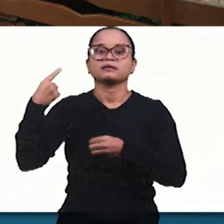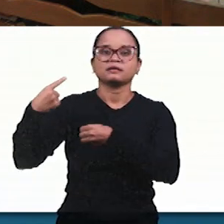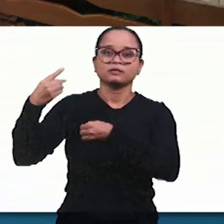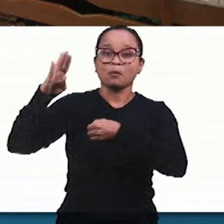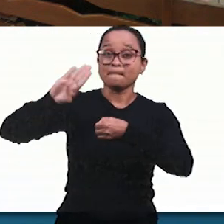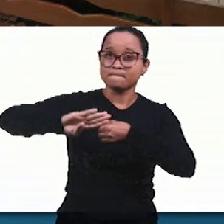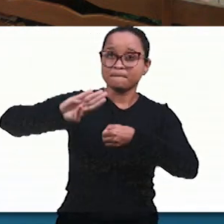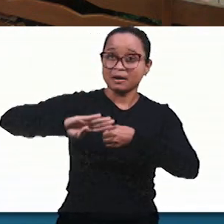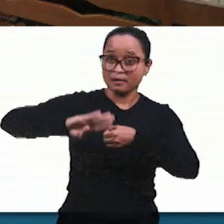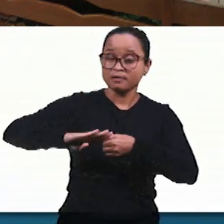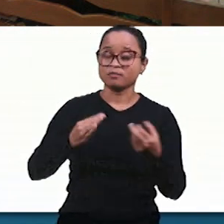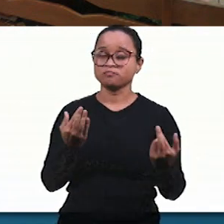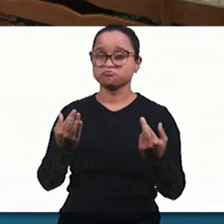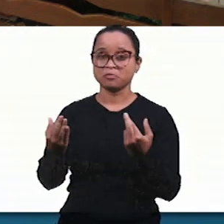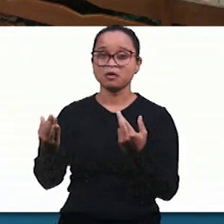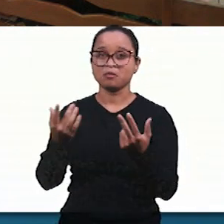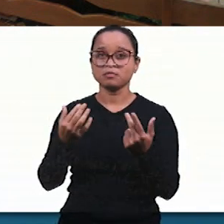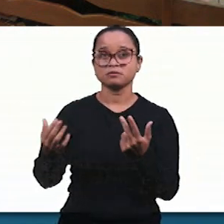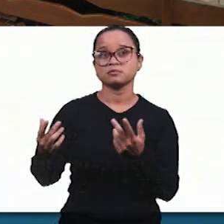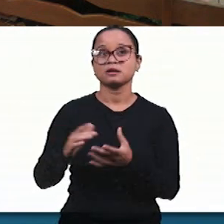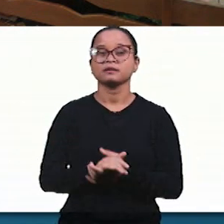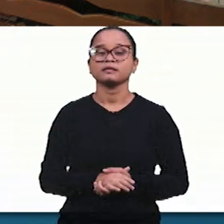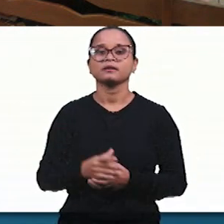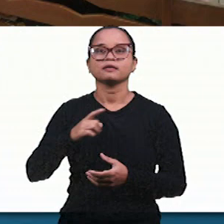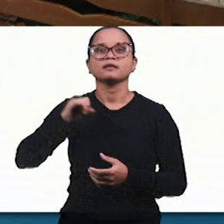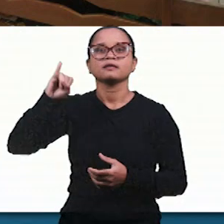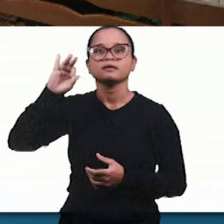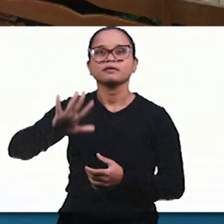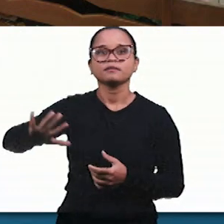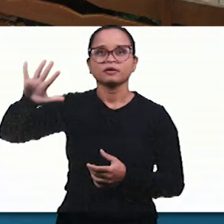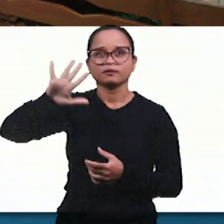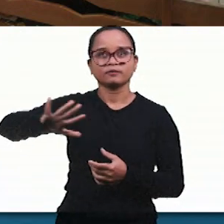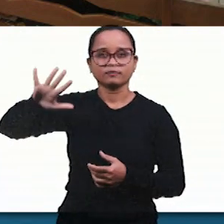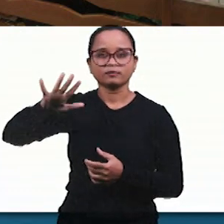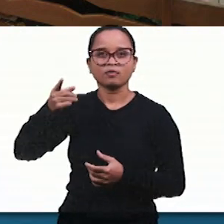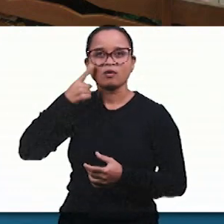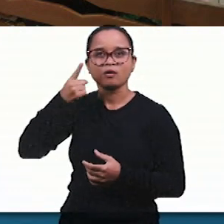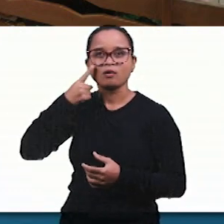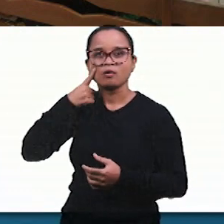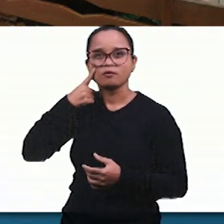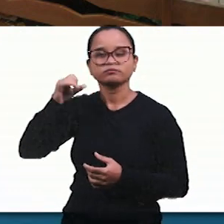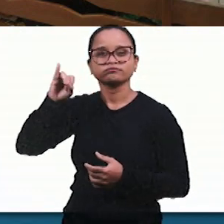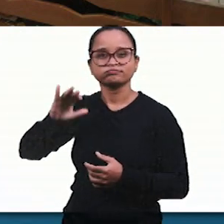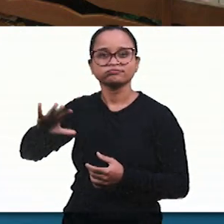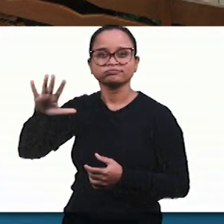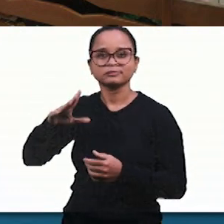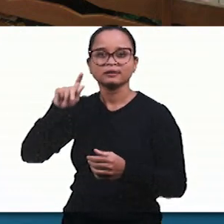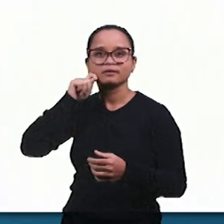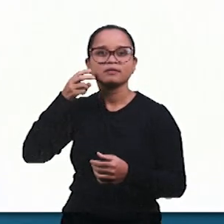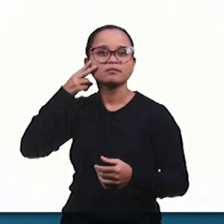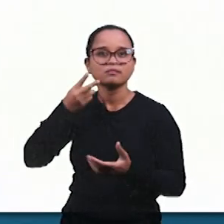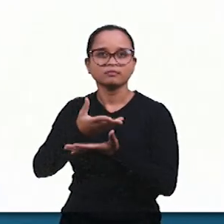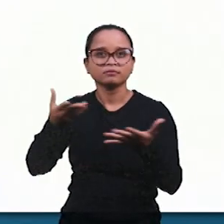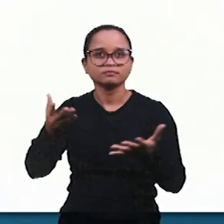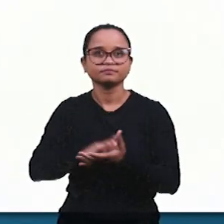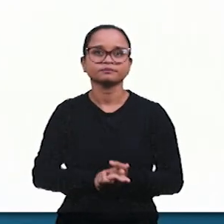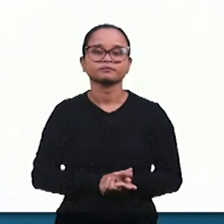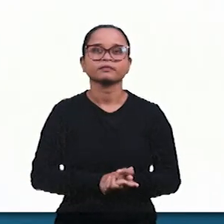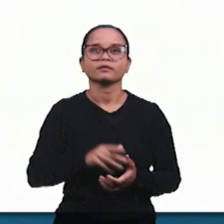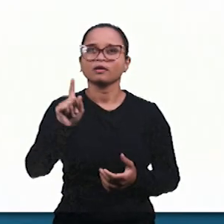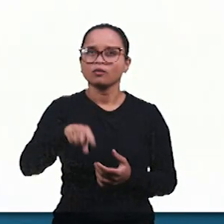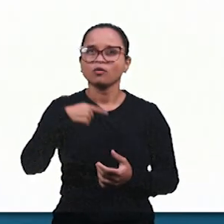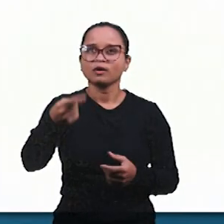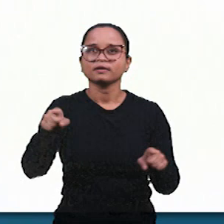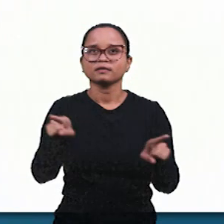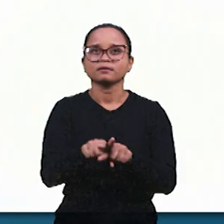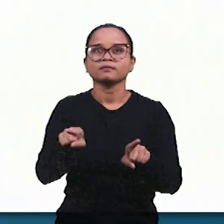do mesmo bairro. E nós temos aí as fotografias destas três igrejas participando desse momento de ceia. A seguinte, nós